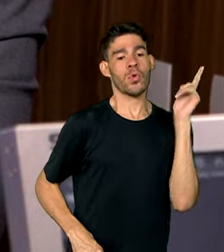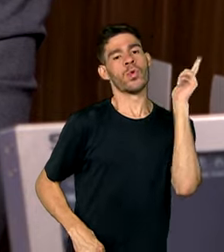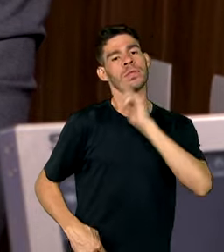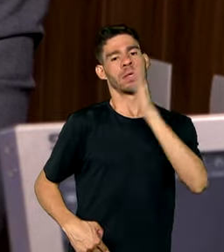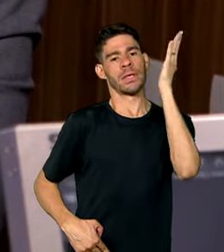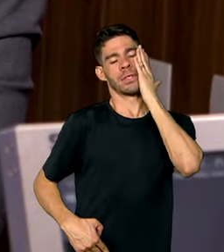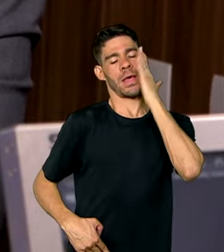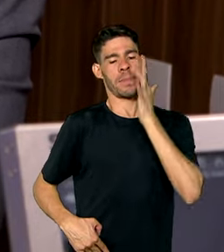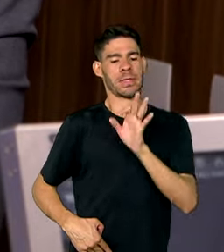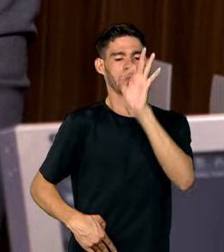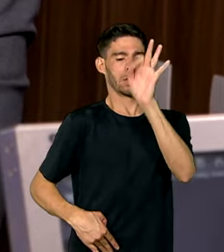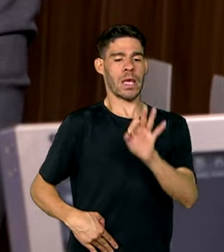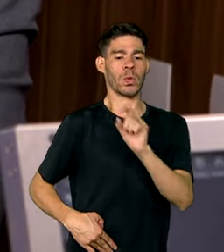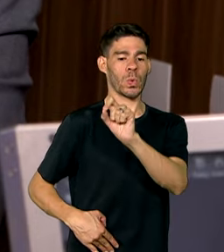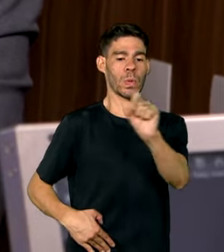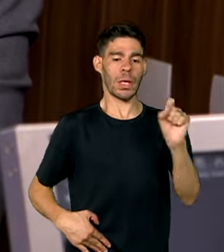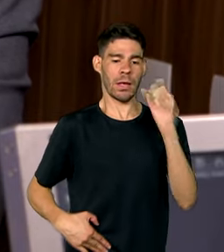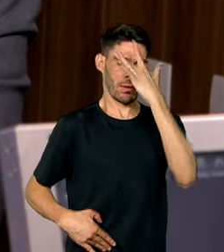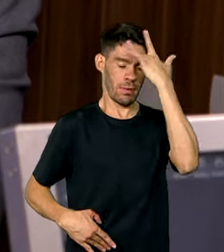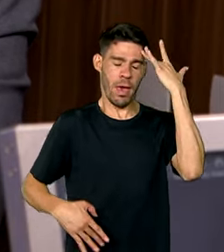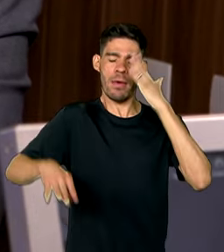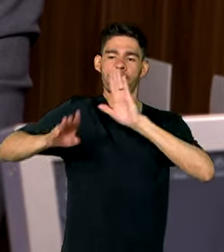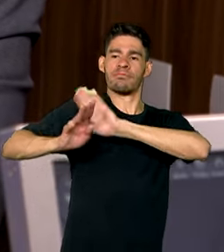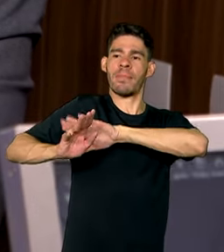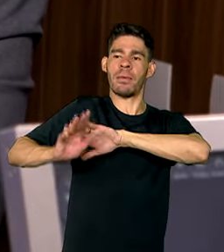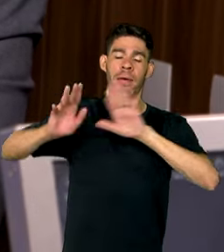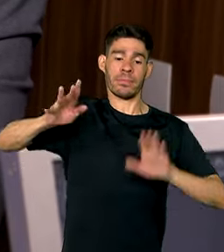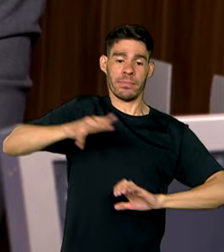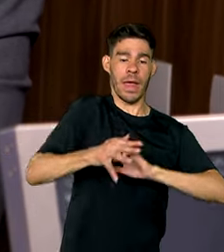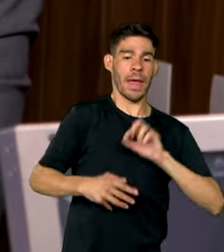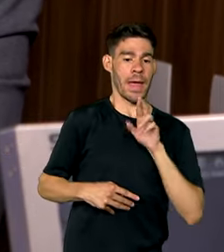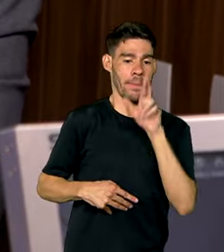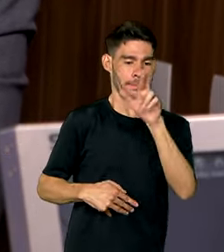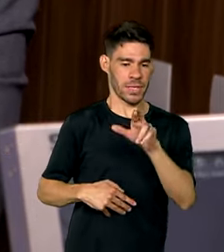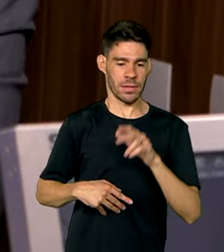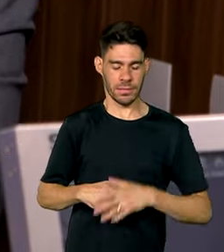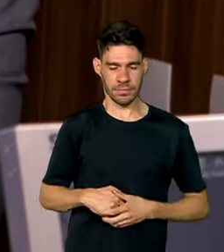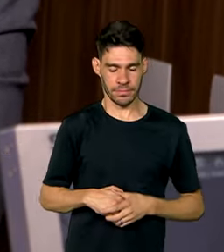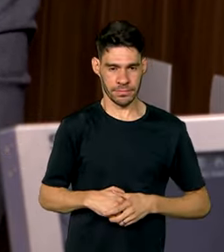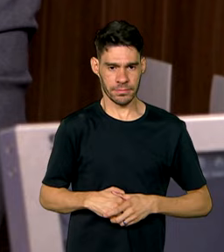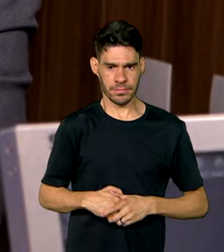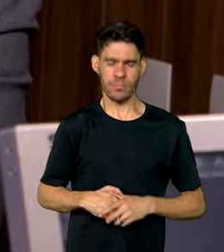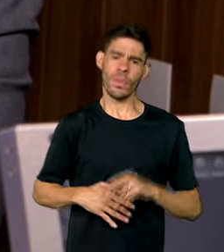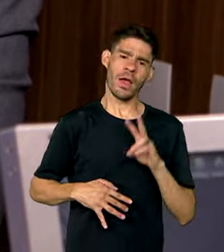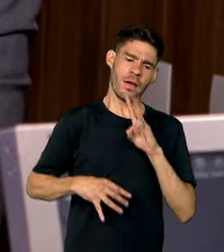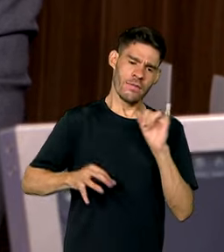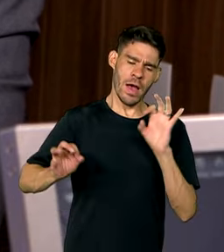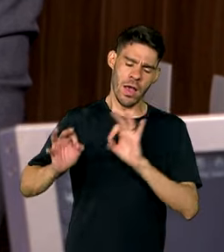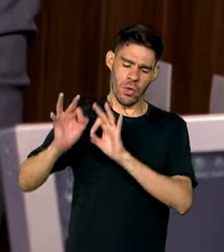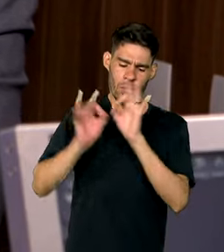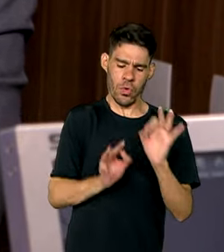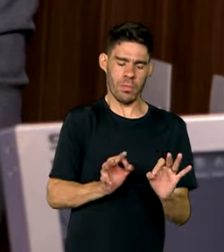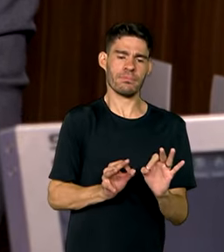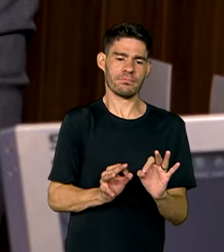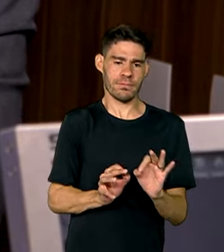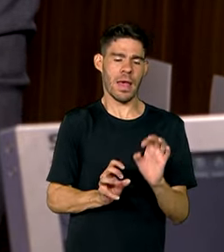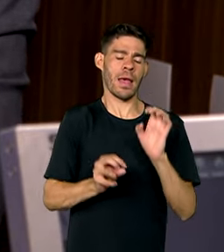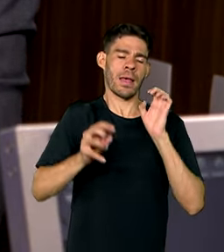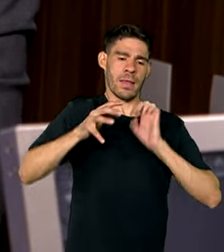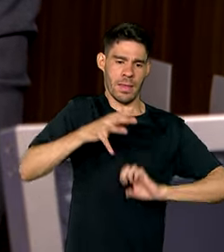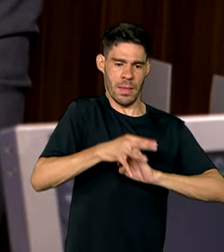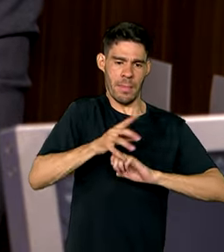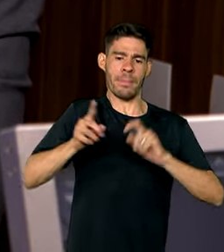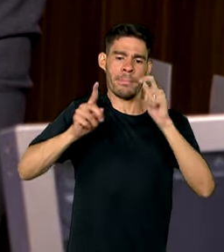saber exatamente quem são as pessoas que estão por trás dessas empresas. A gente vai acompanhar essas empresas nos